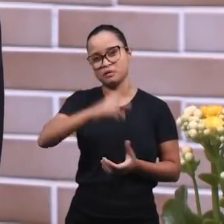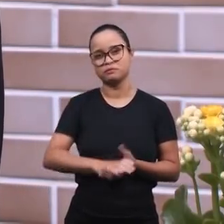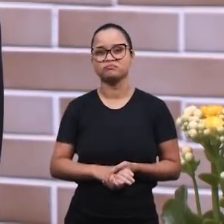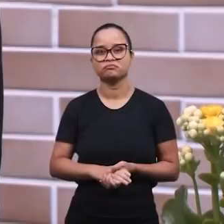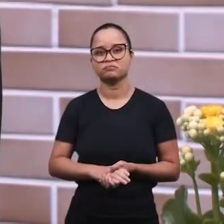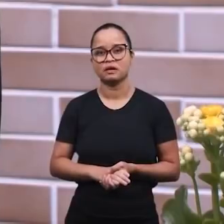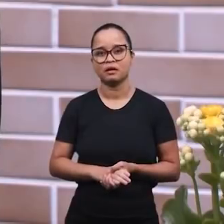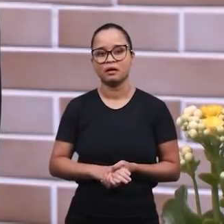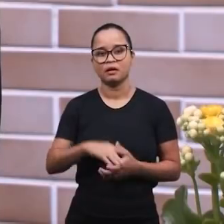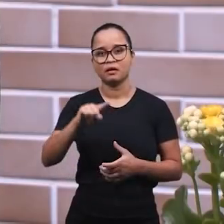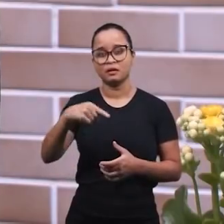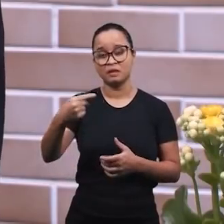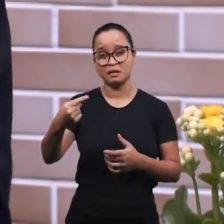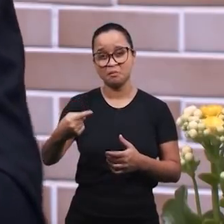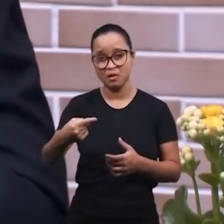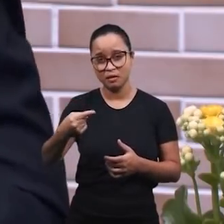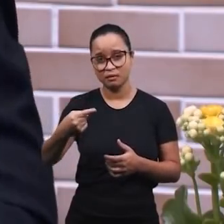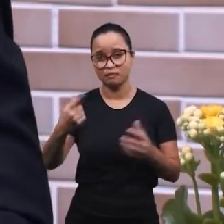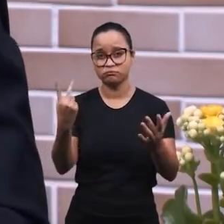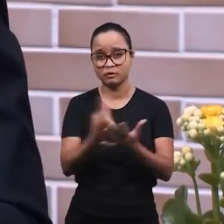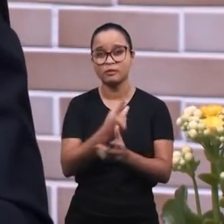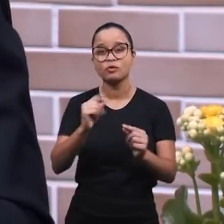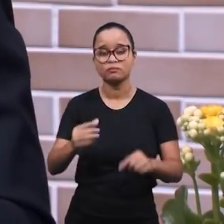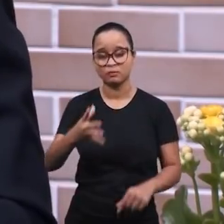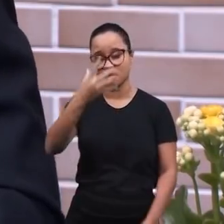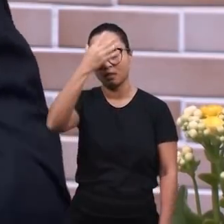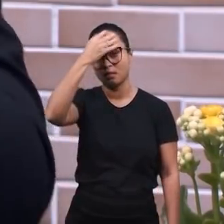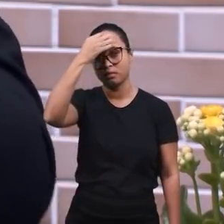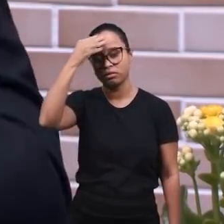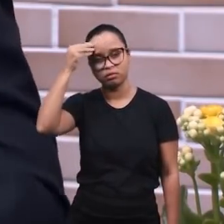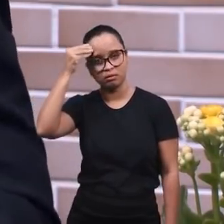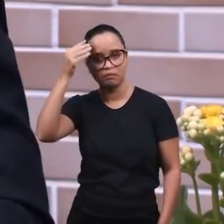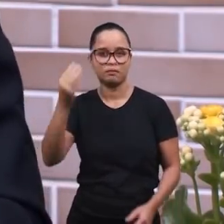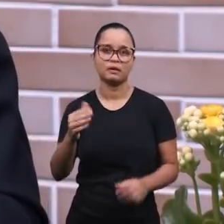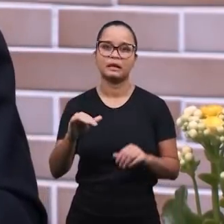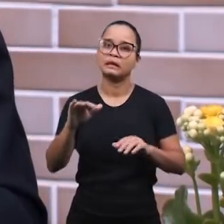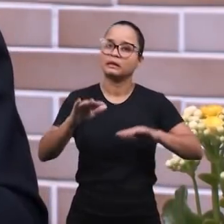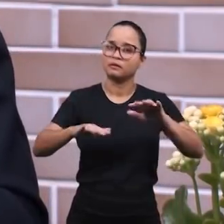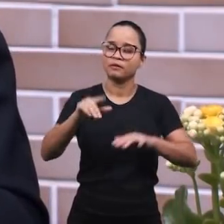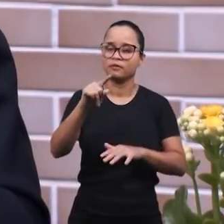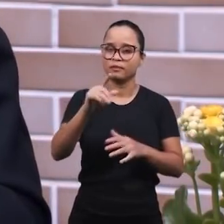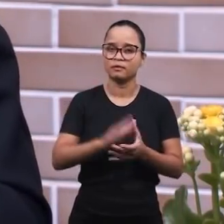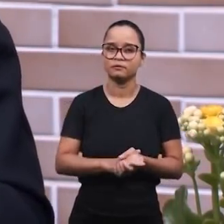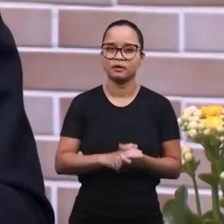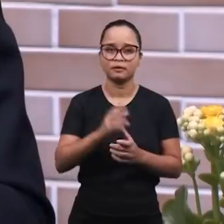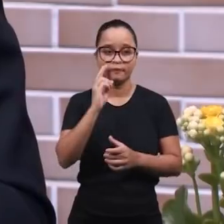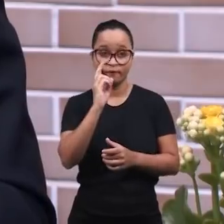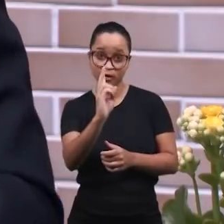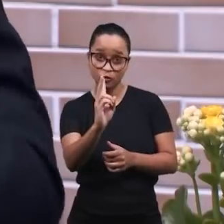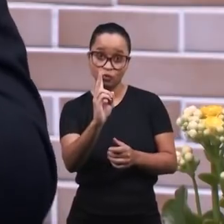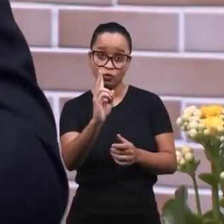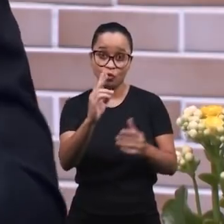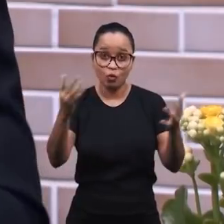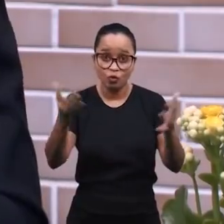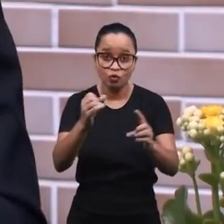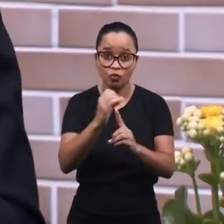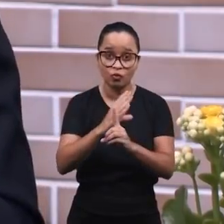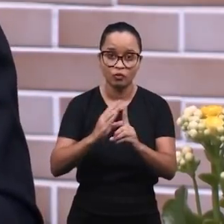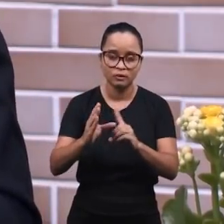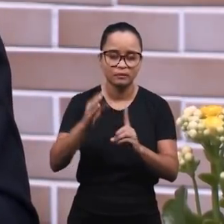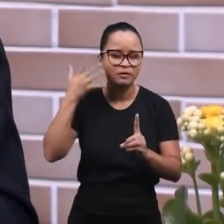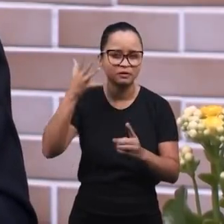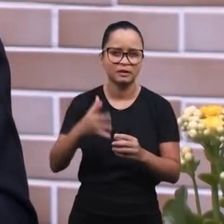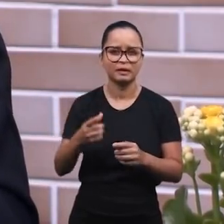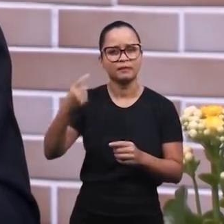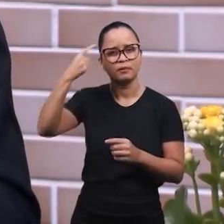lembrança que aos poucos se esvai na sua mente. Talvez você esteja ouvindo a mensagem nesta hora e você esteja pensando